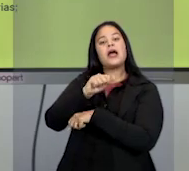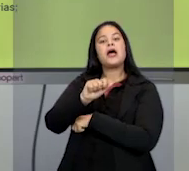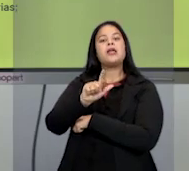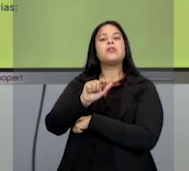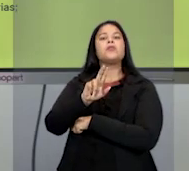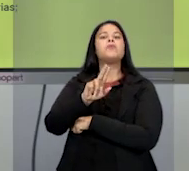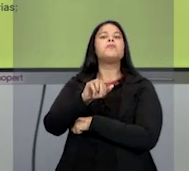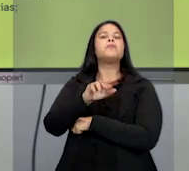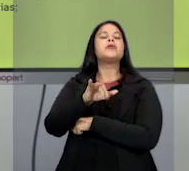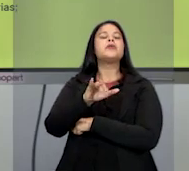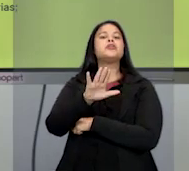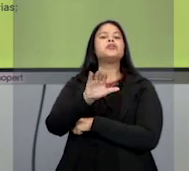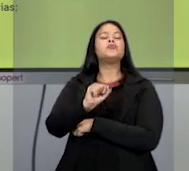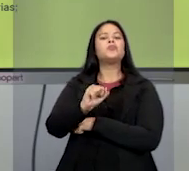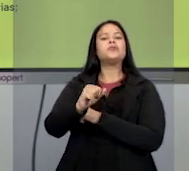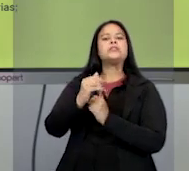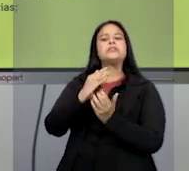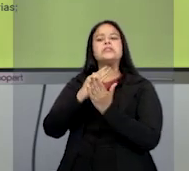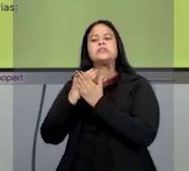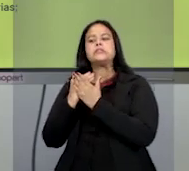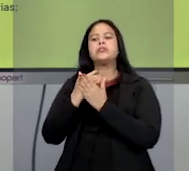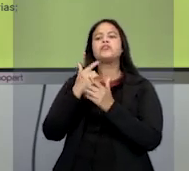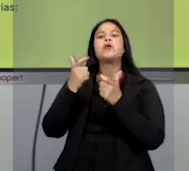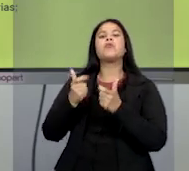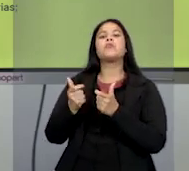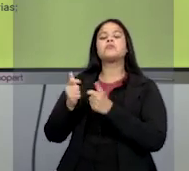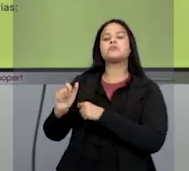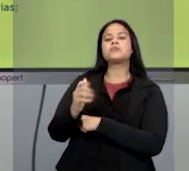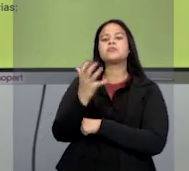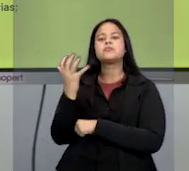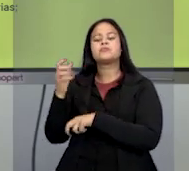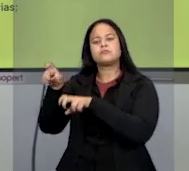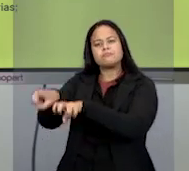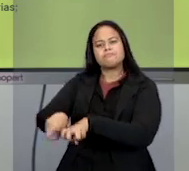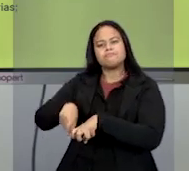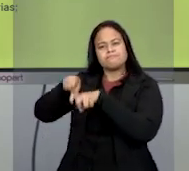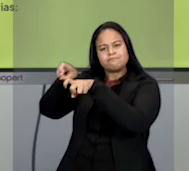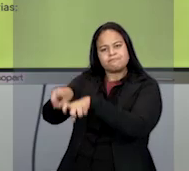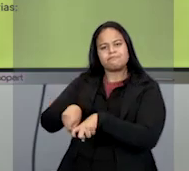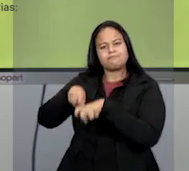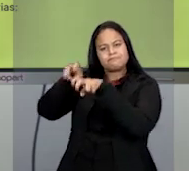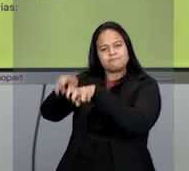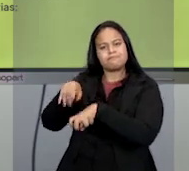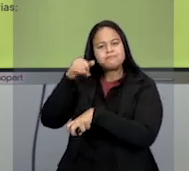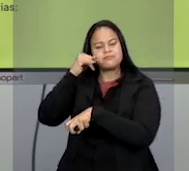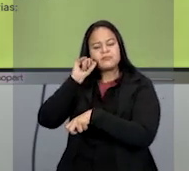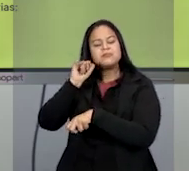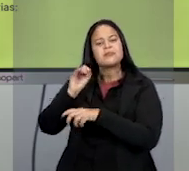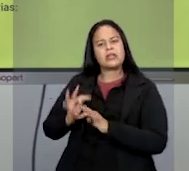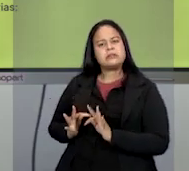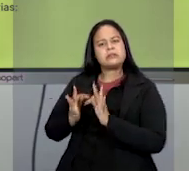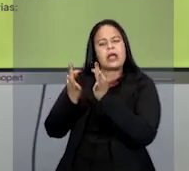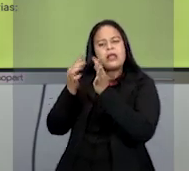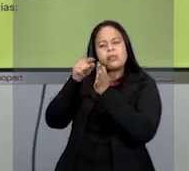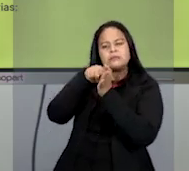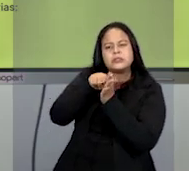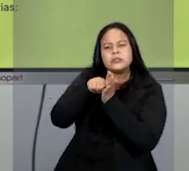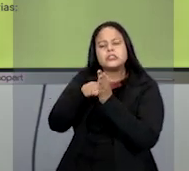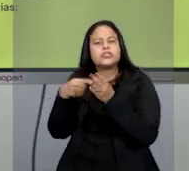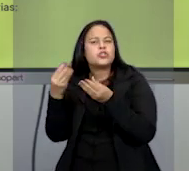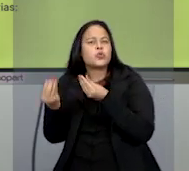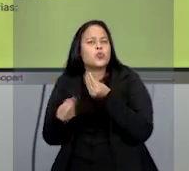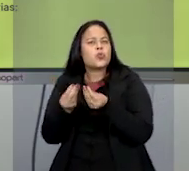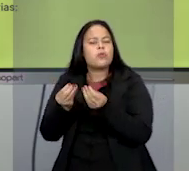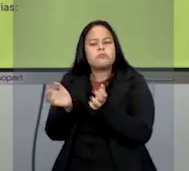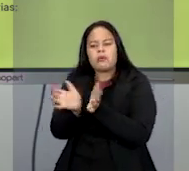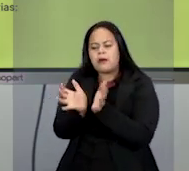e isso não ajuda muito na agricultura, então precisou ali te utilizar de técnicas, né, mais avançadas, de